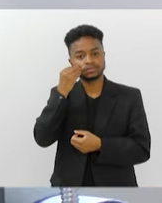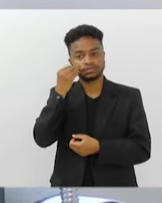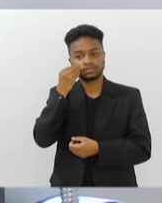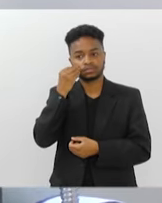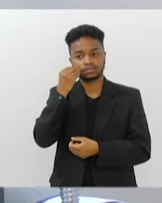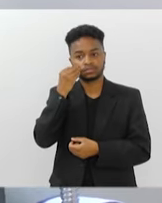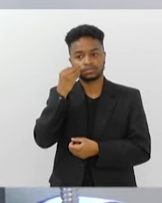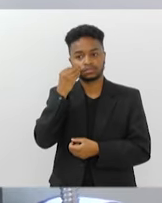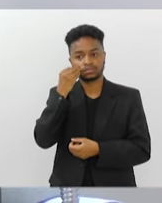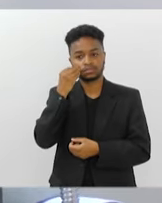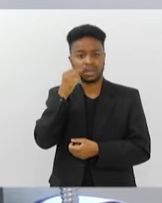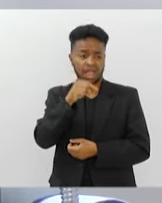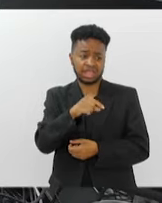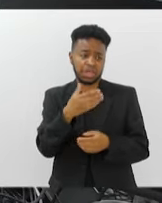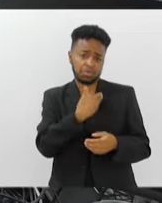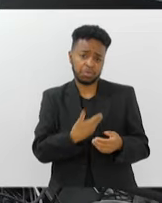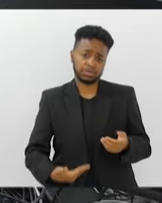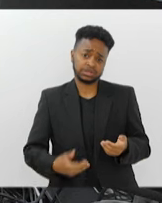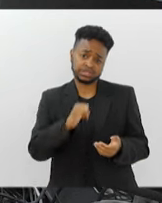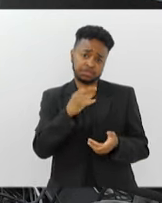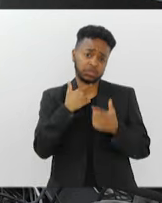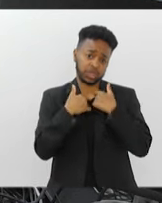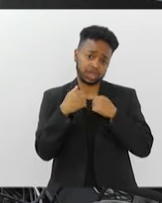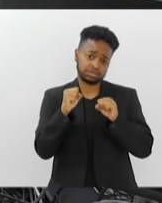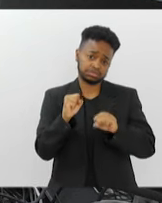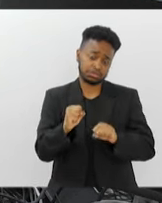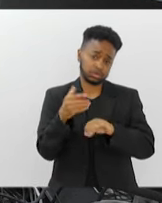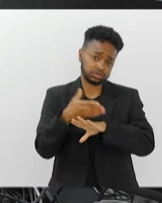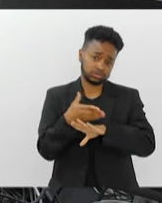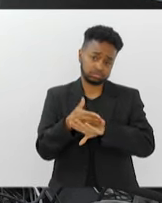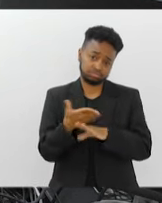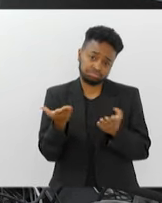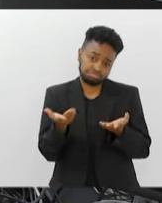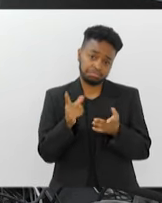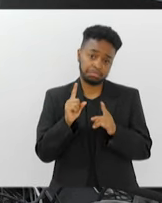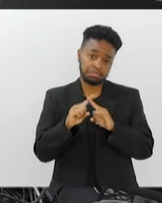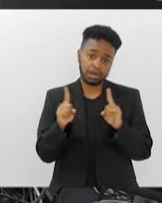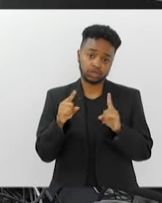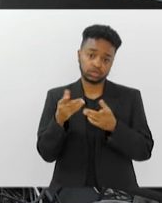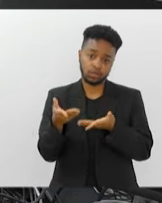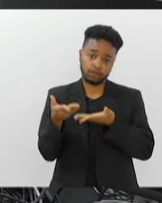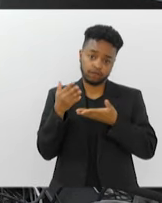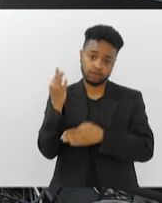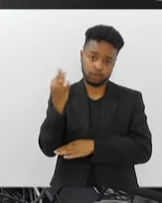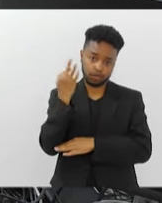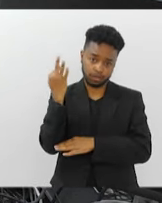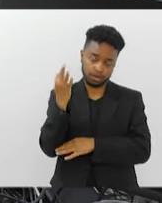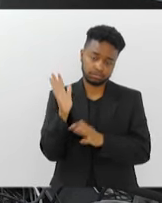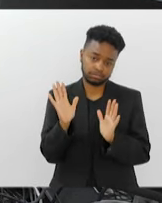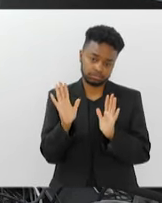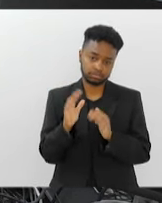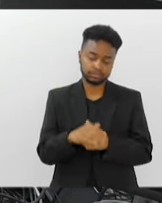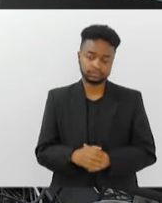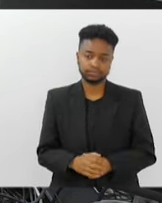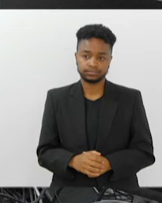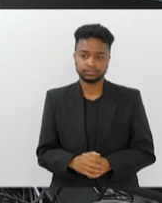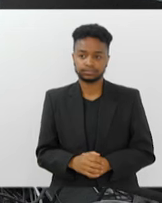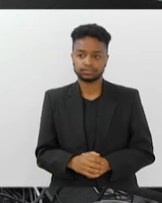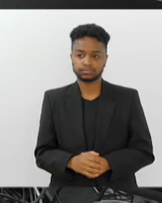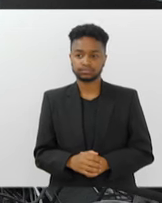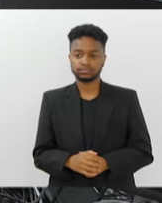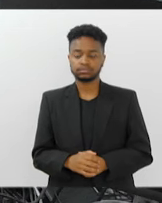são é pública Presidente Se ele quiser ele vem se ele quiser ele vem mas a gente faz o convite formal e trazemos